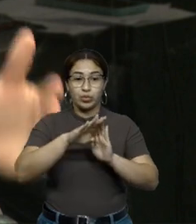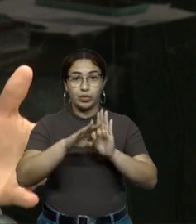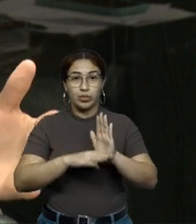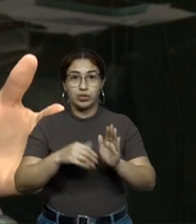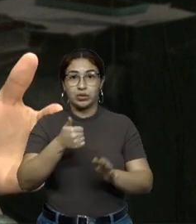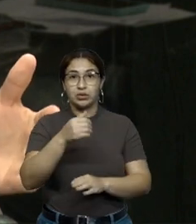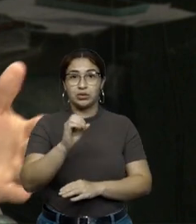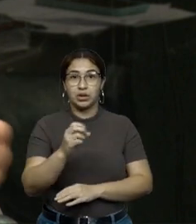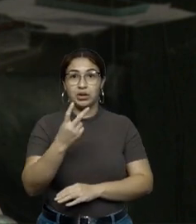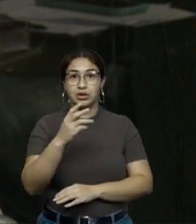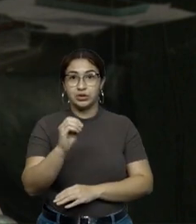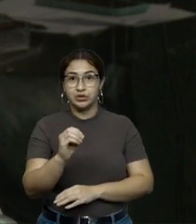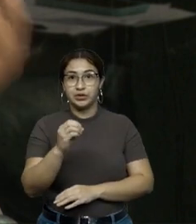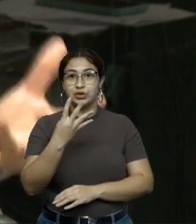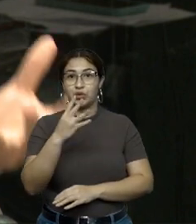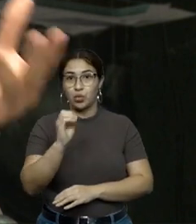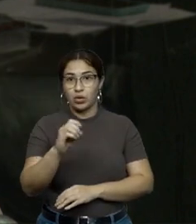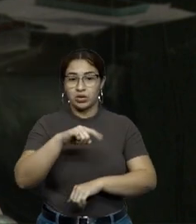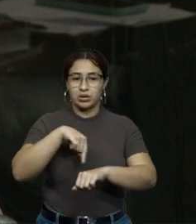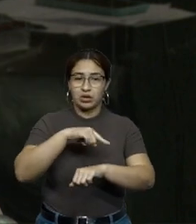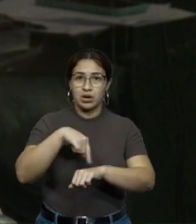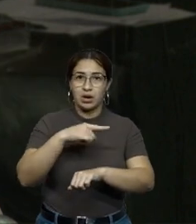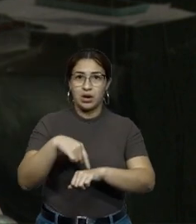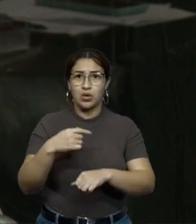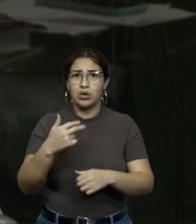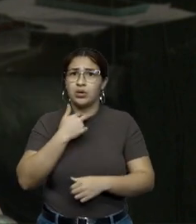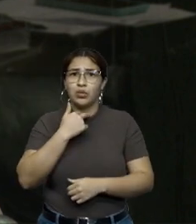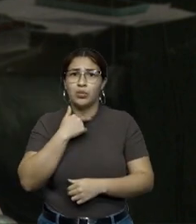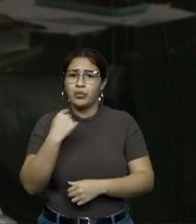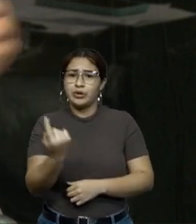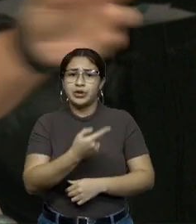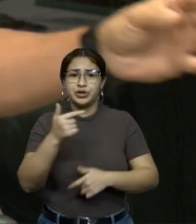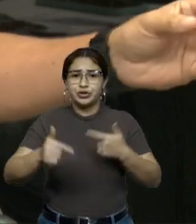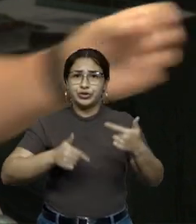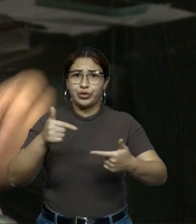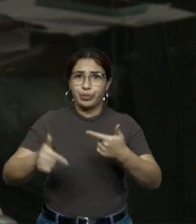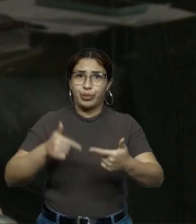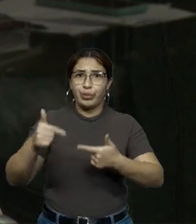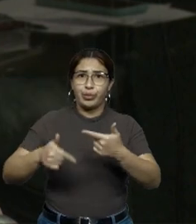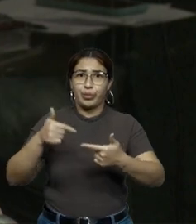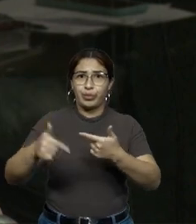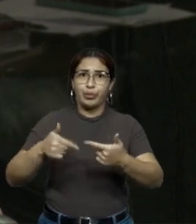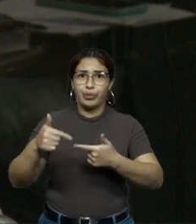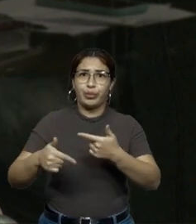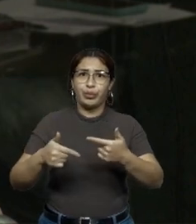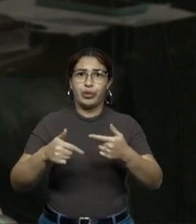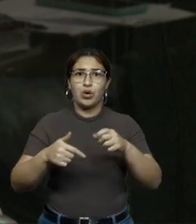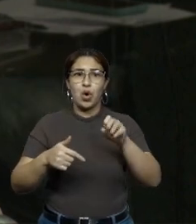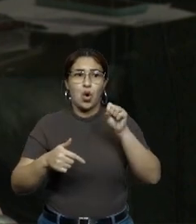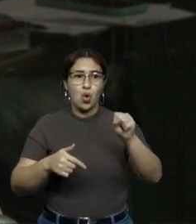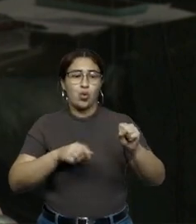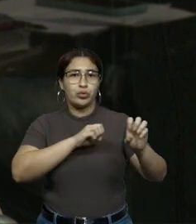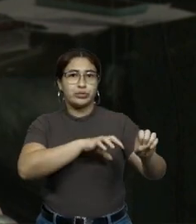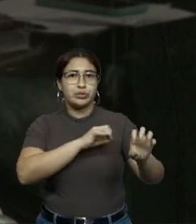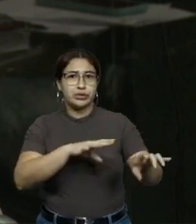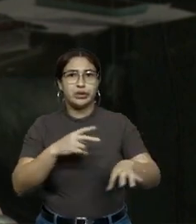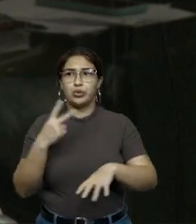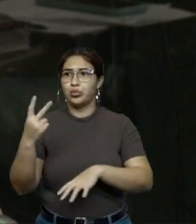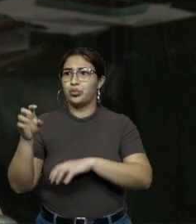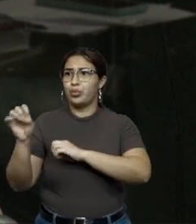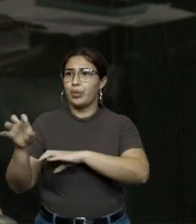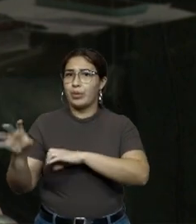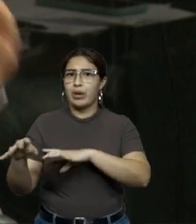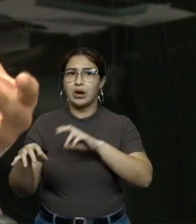20 30 40 né Daniel porque não existe a gente ficar trabalhando Oito aulas aqui duas aulas